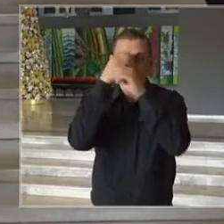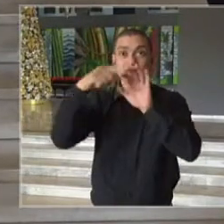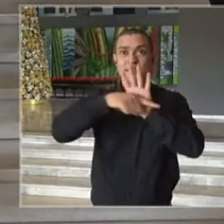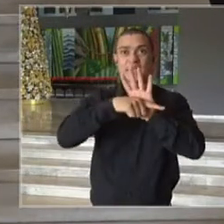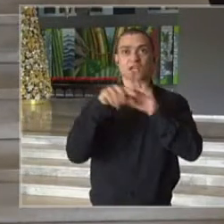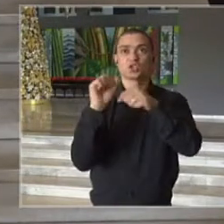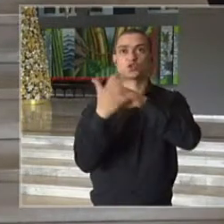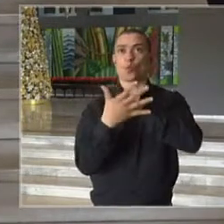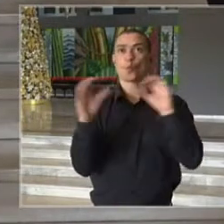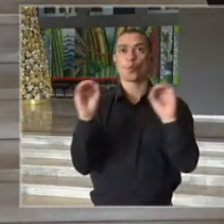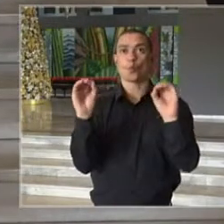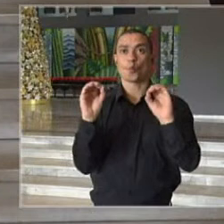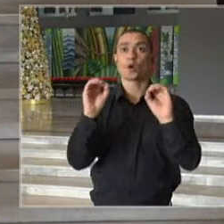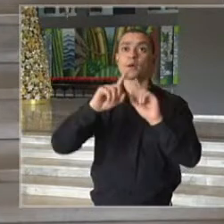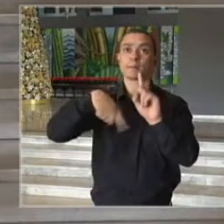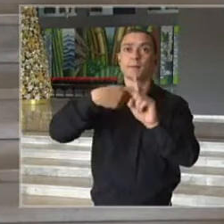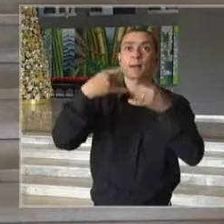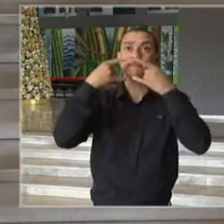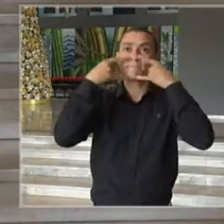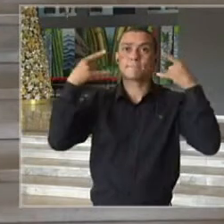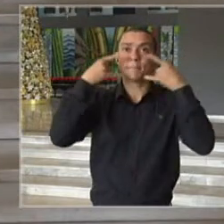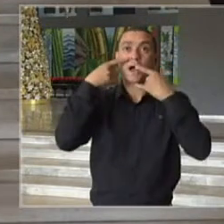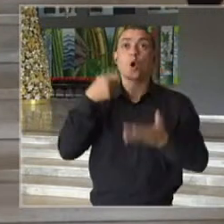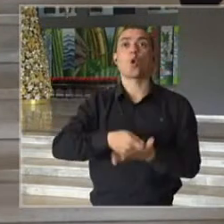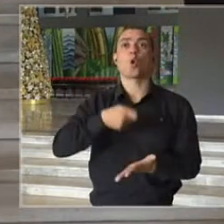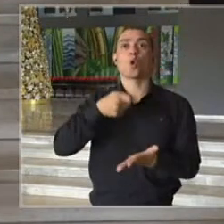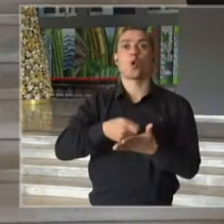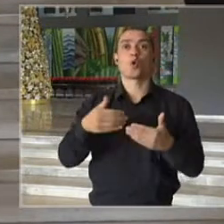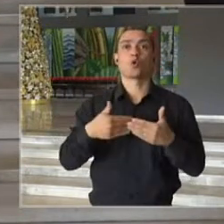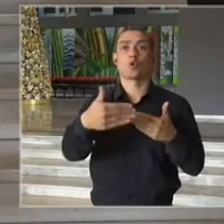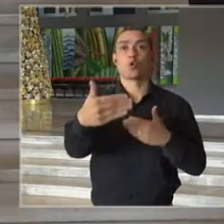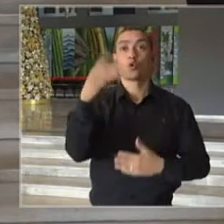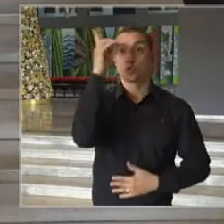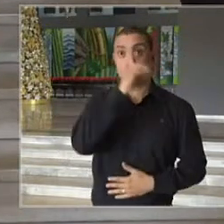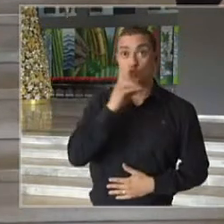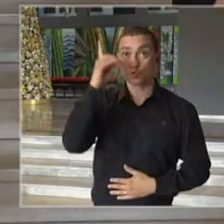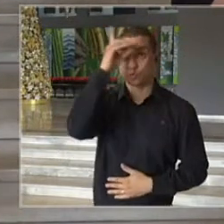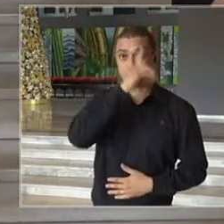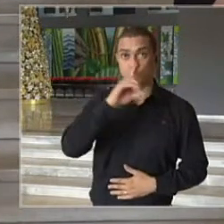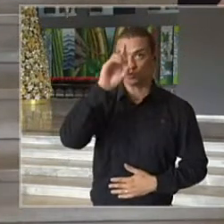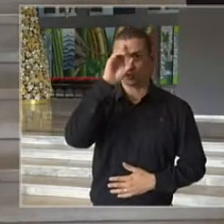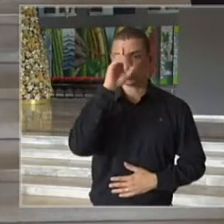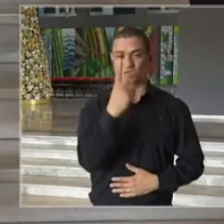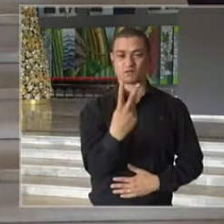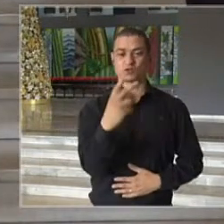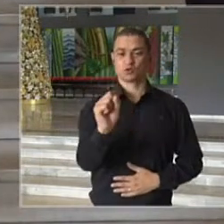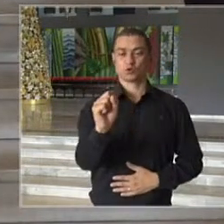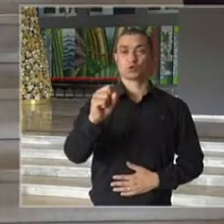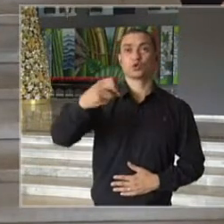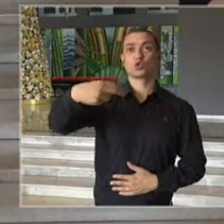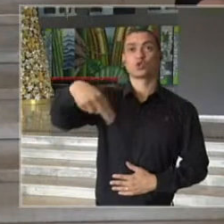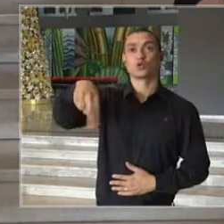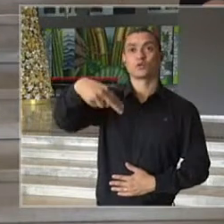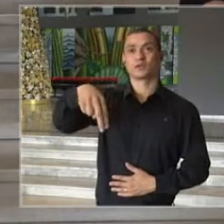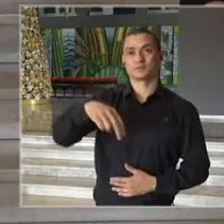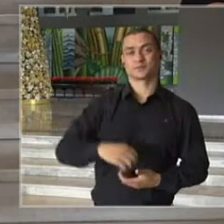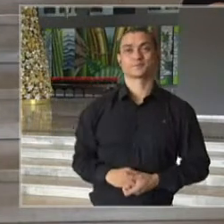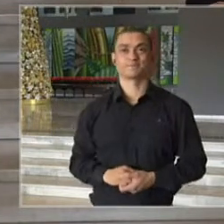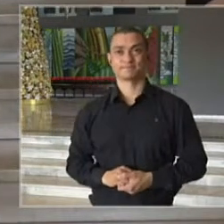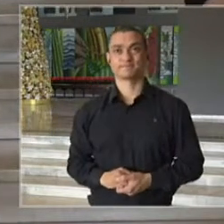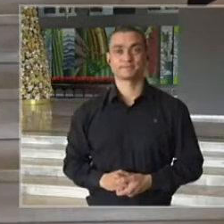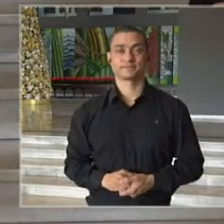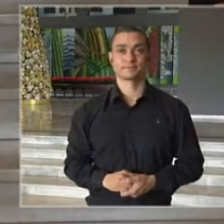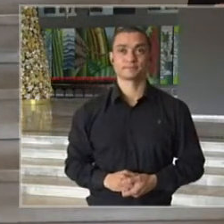máscara será obrigatório na Corrida da Esperança no próximo domingo, dia 28 de